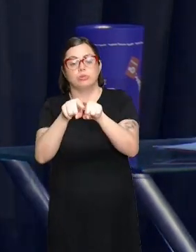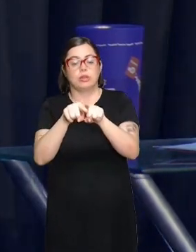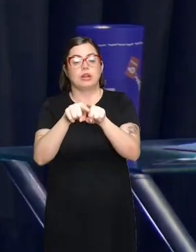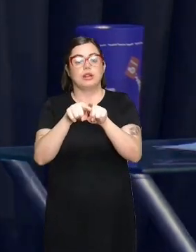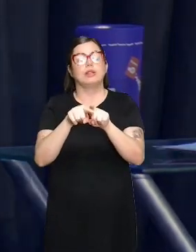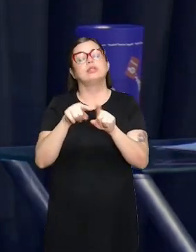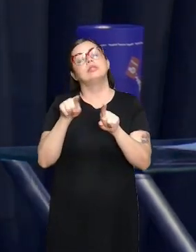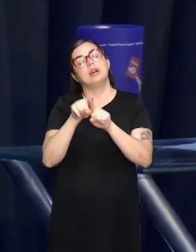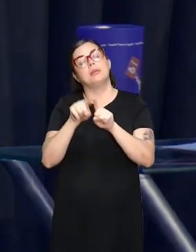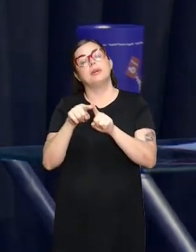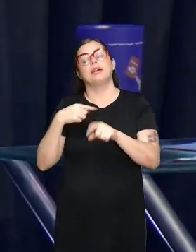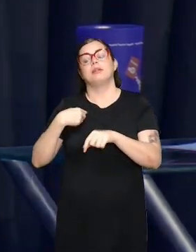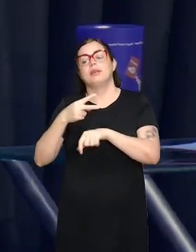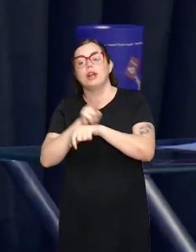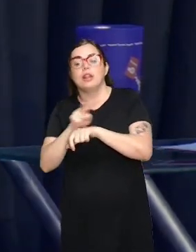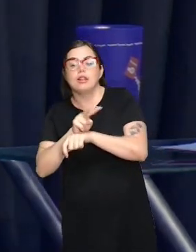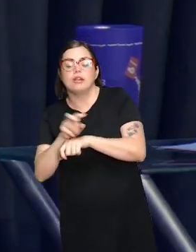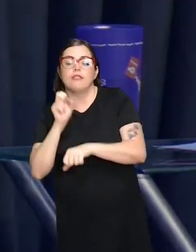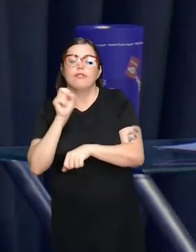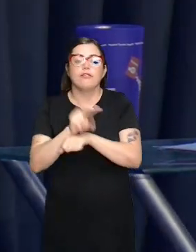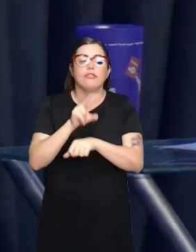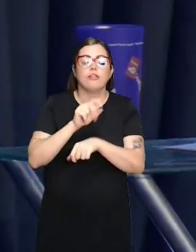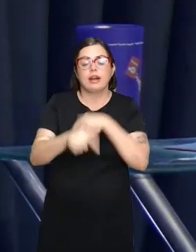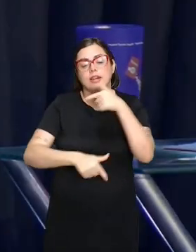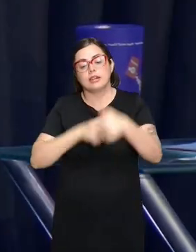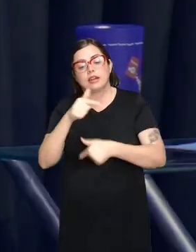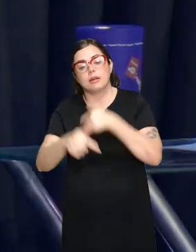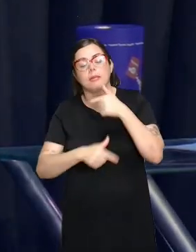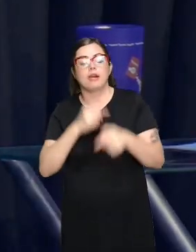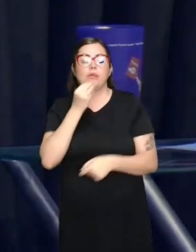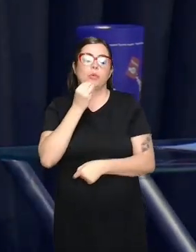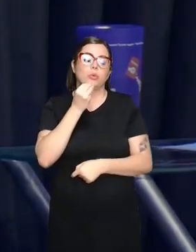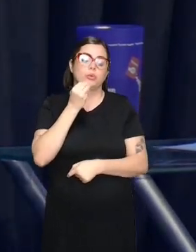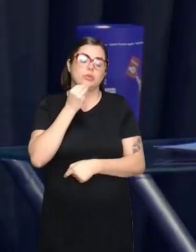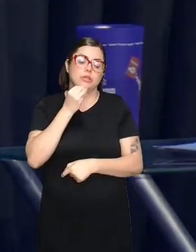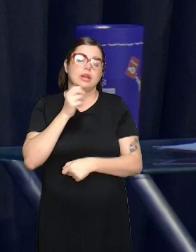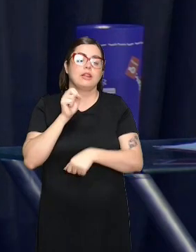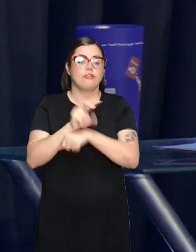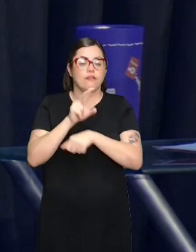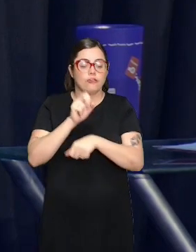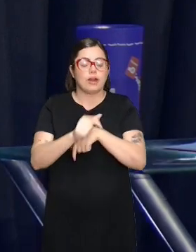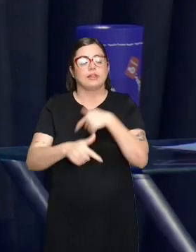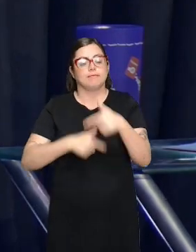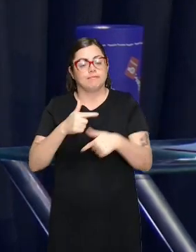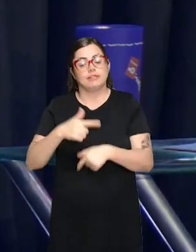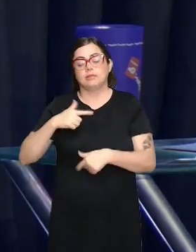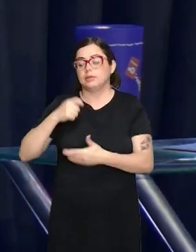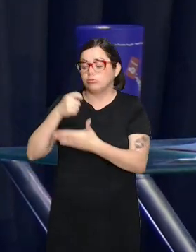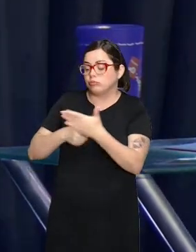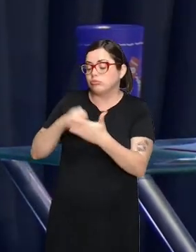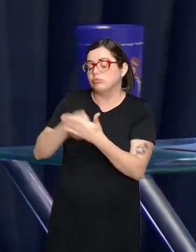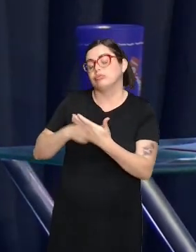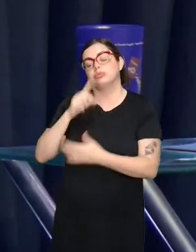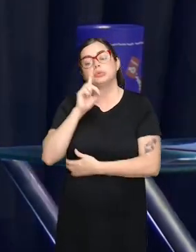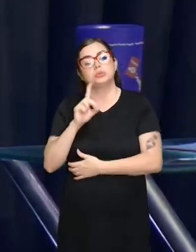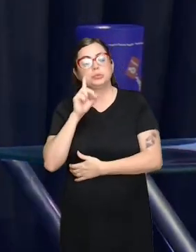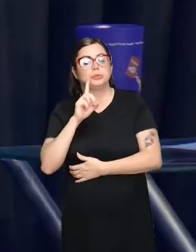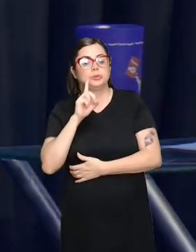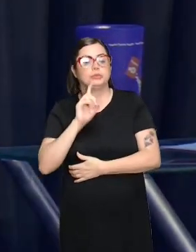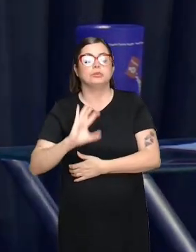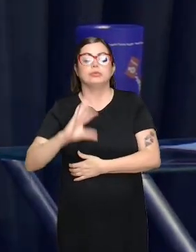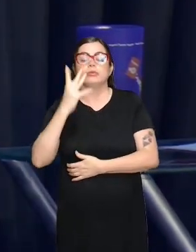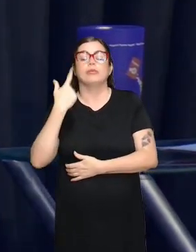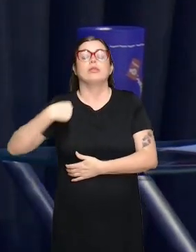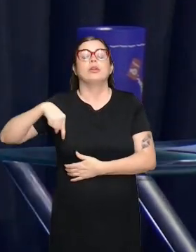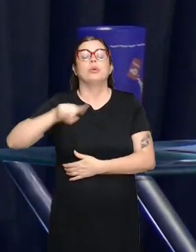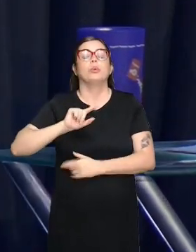da busca de trabalho, de oportunidades, de vagas, né? E a nossa luta no dia a dia, né, Maurício, até o marketing, a gente tenta